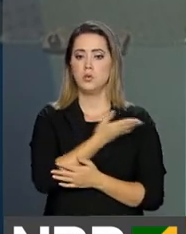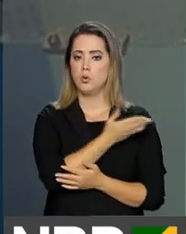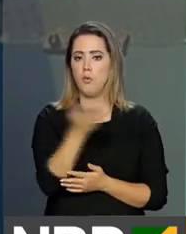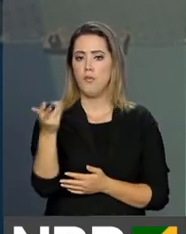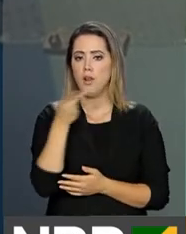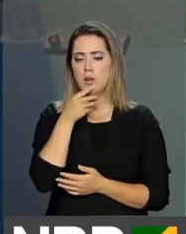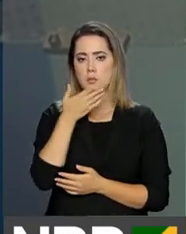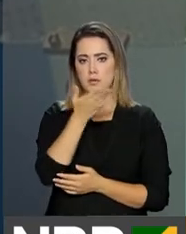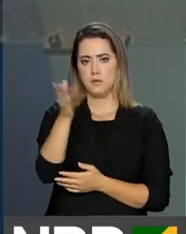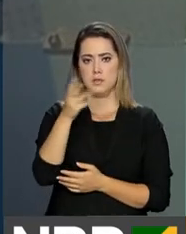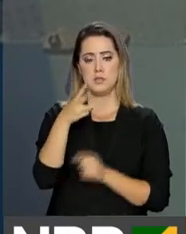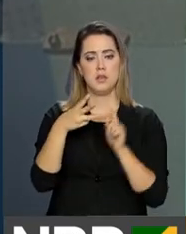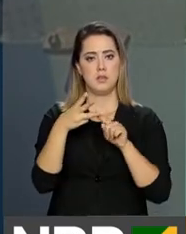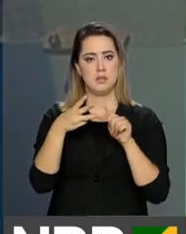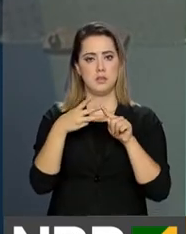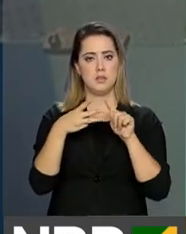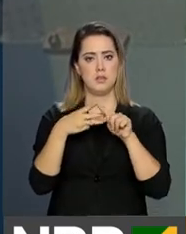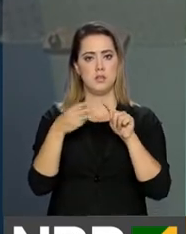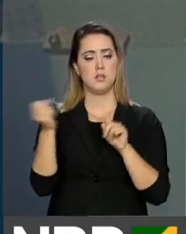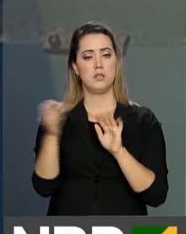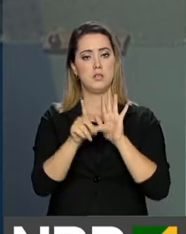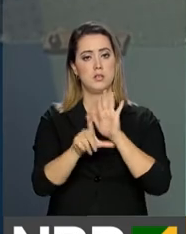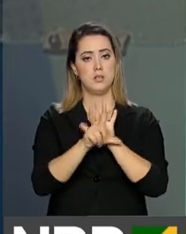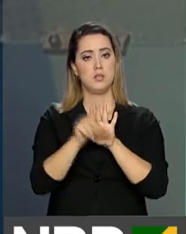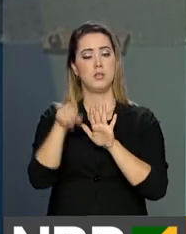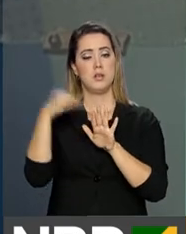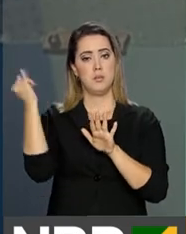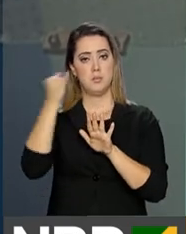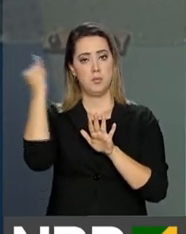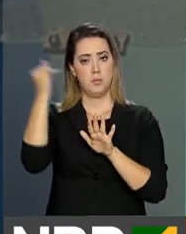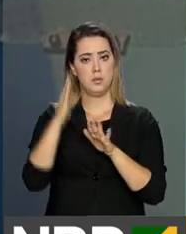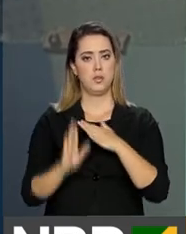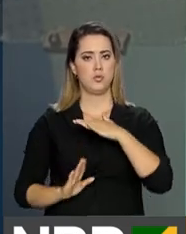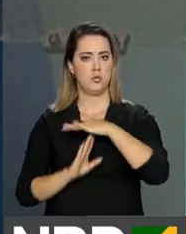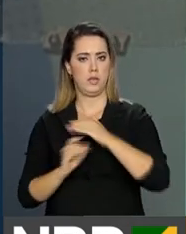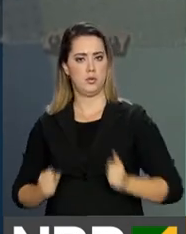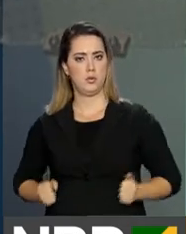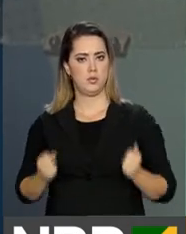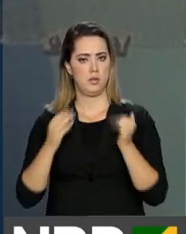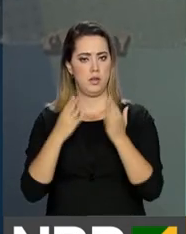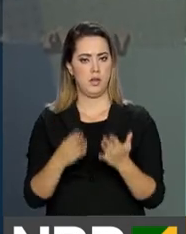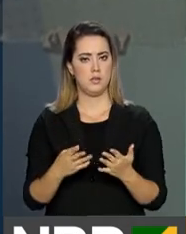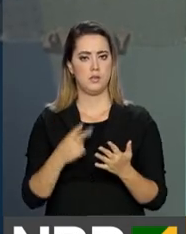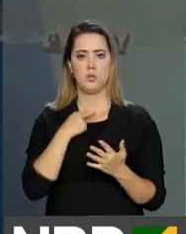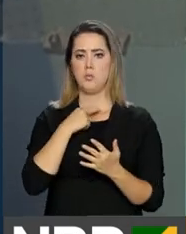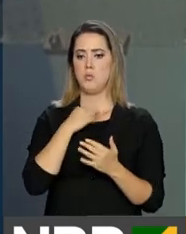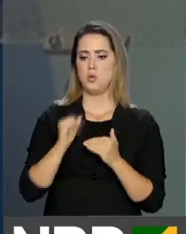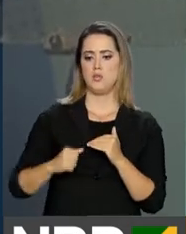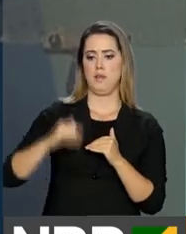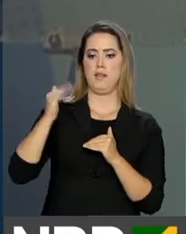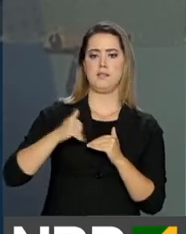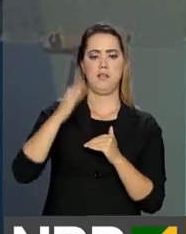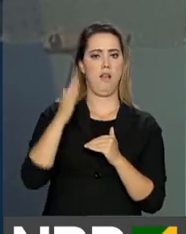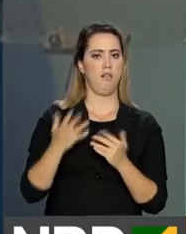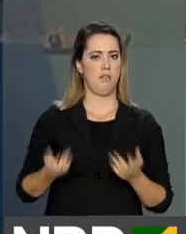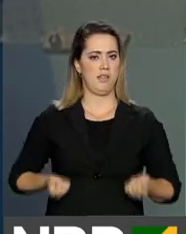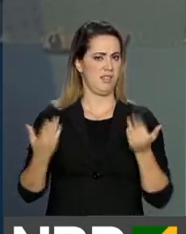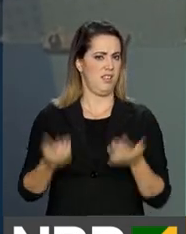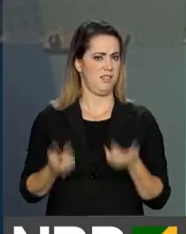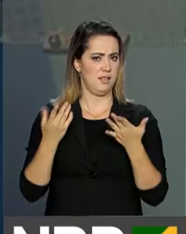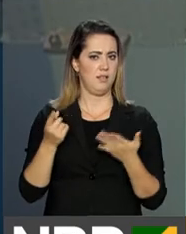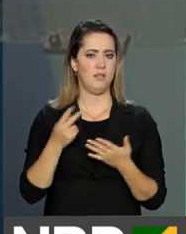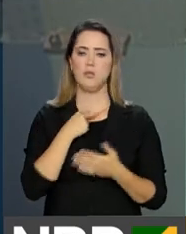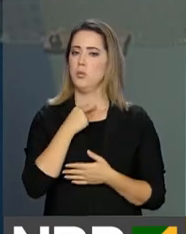senhores e senhoras três reformas fundamentais para o país. A teto dos gastos públicos, não se pode gastar mais do que aquilo que se